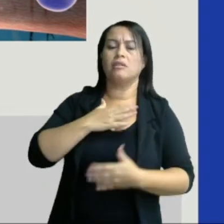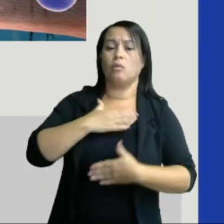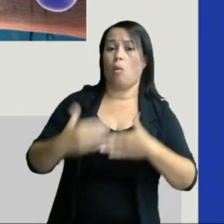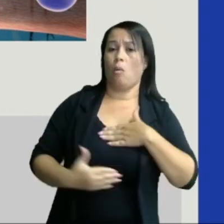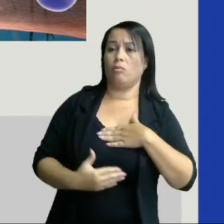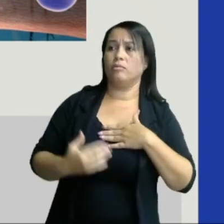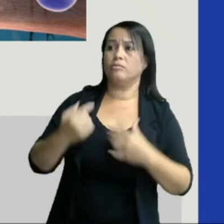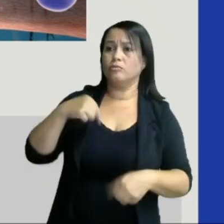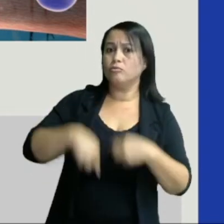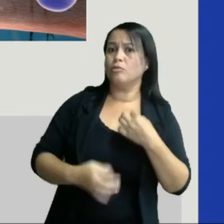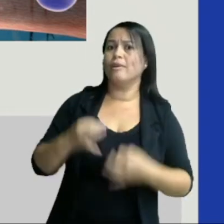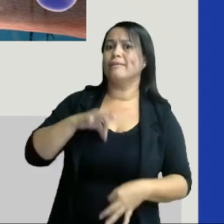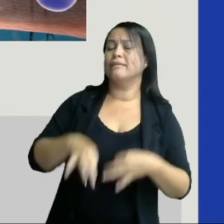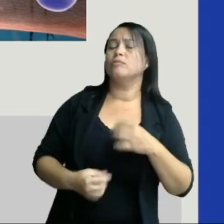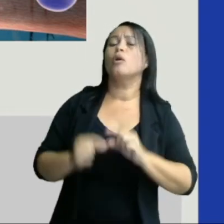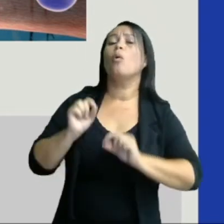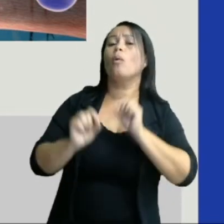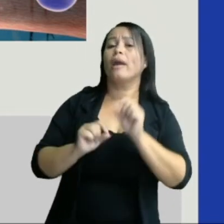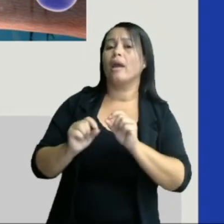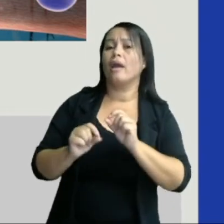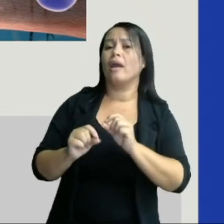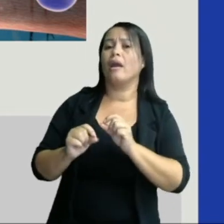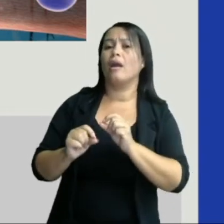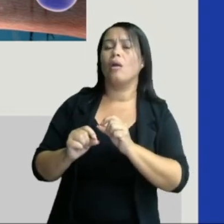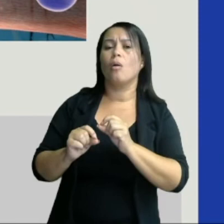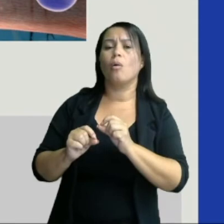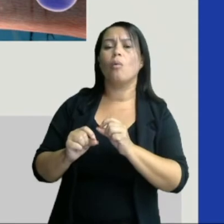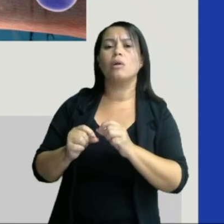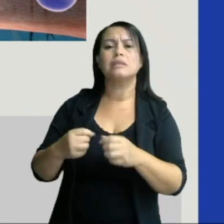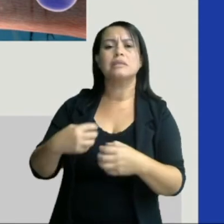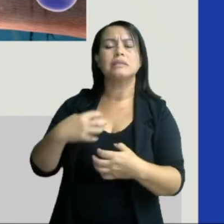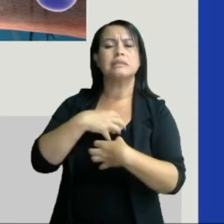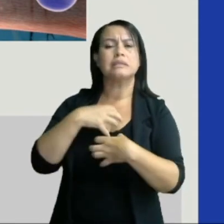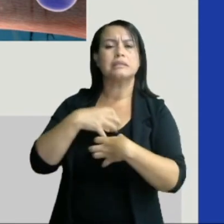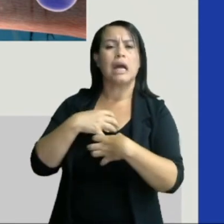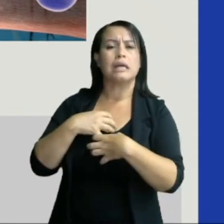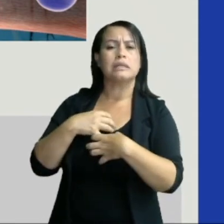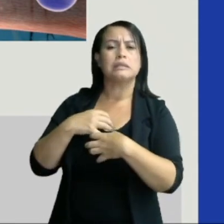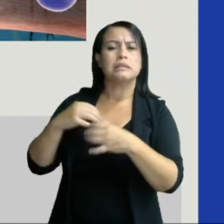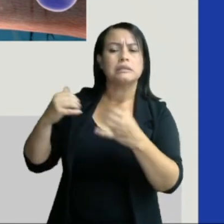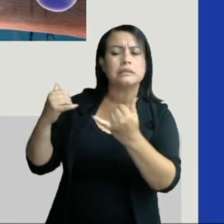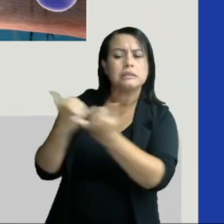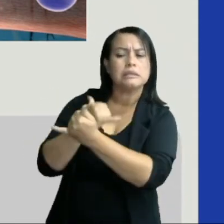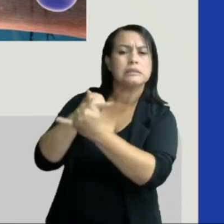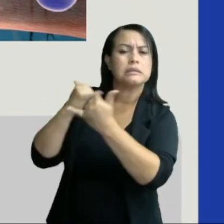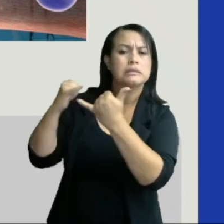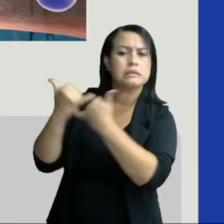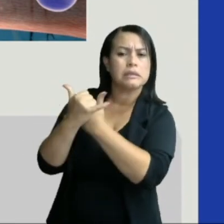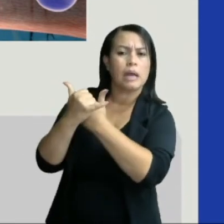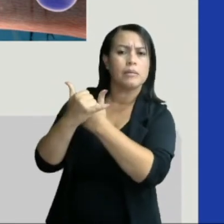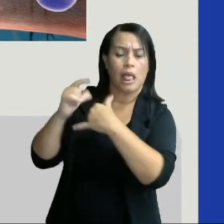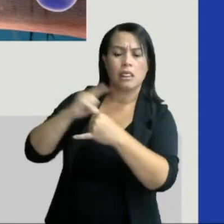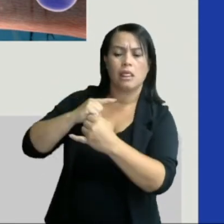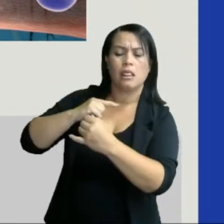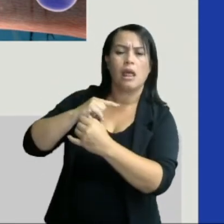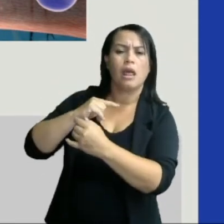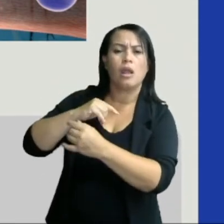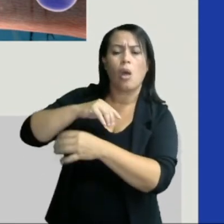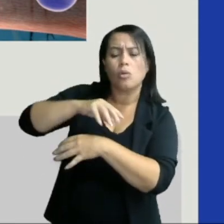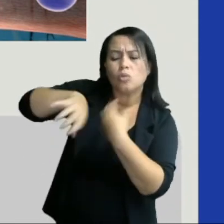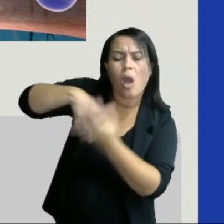nosso organismo. Quando essas mensagens, essas sinapses ocorrem de maneira aleatória, de